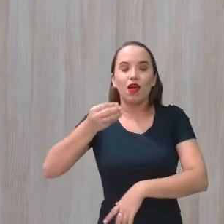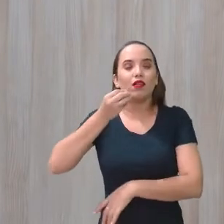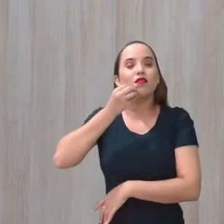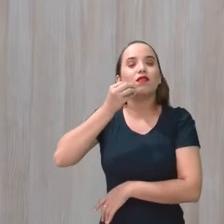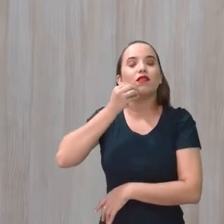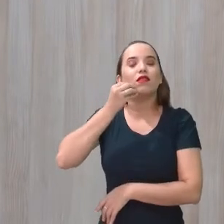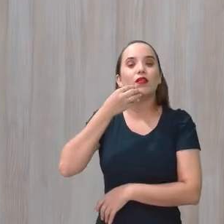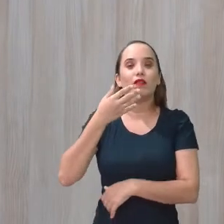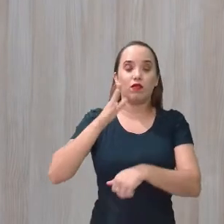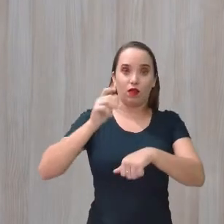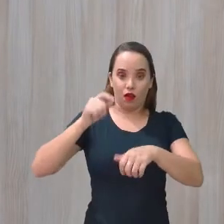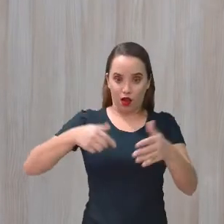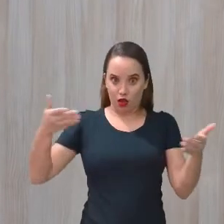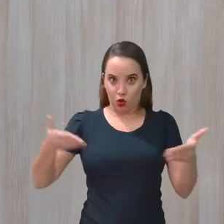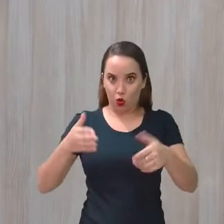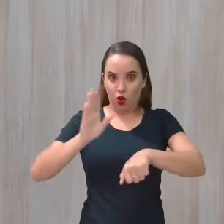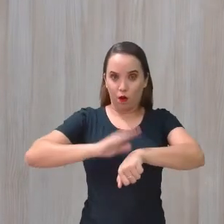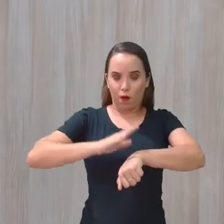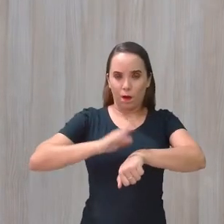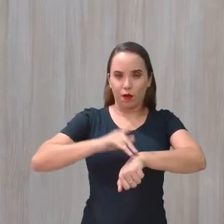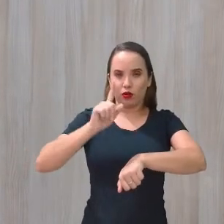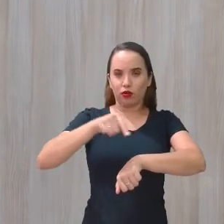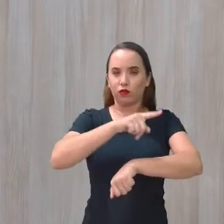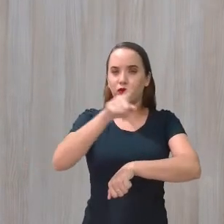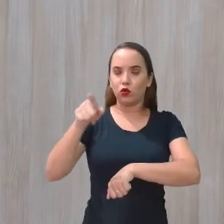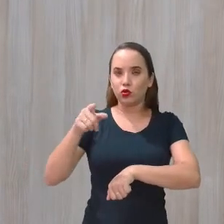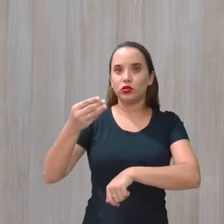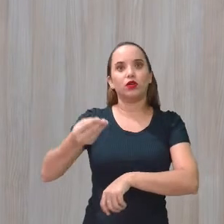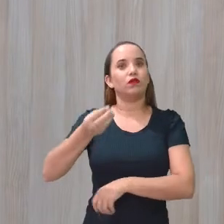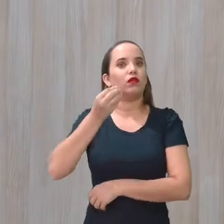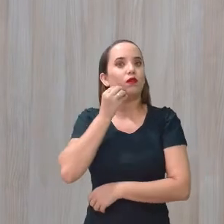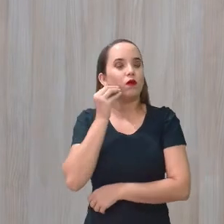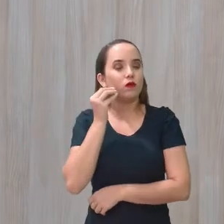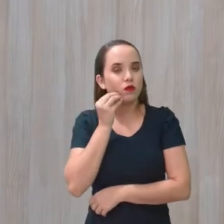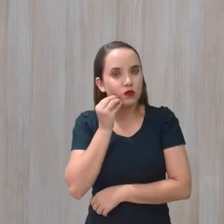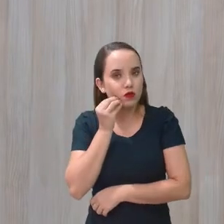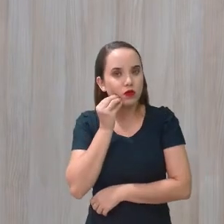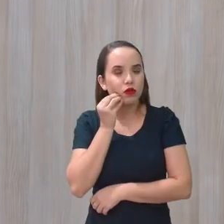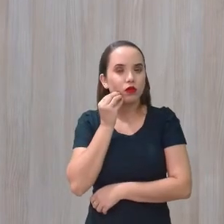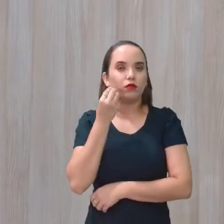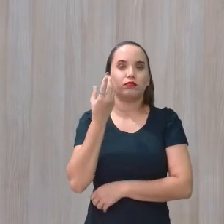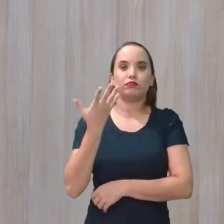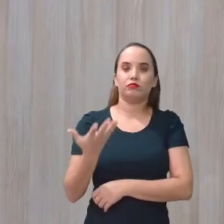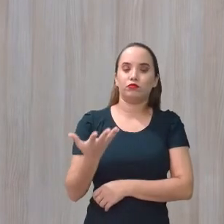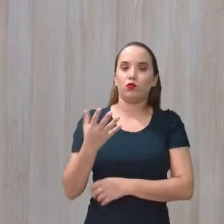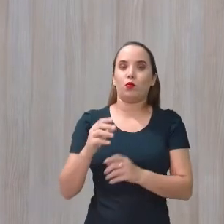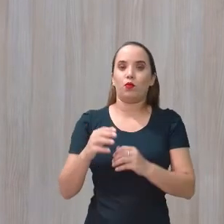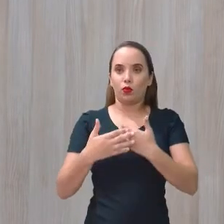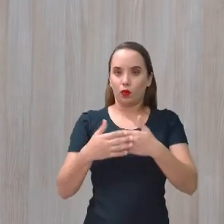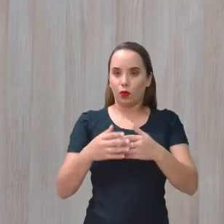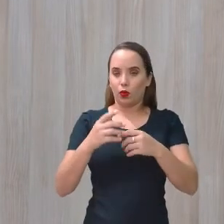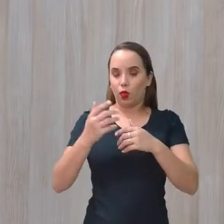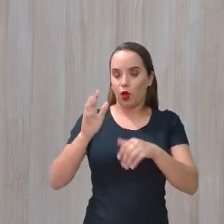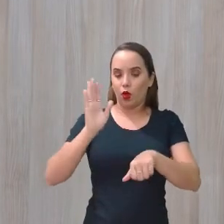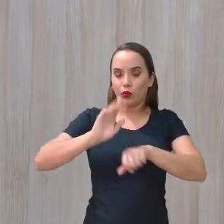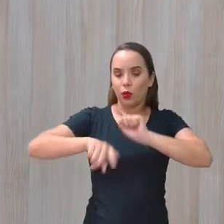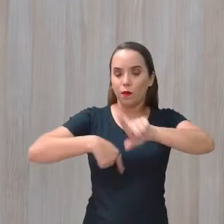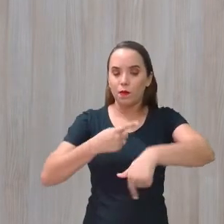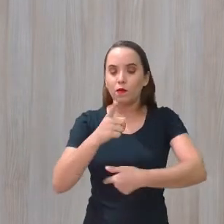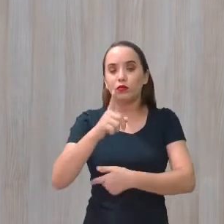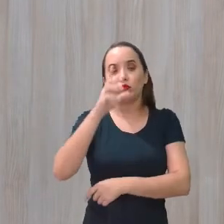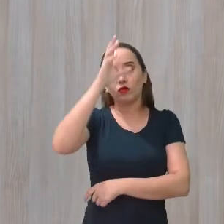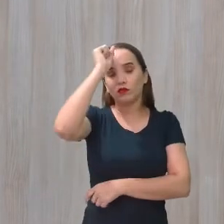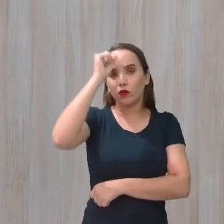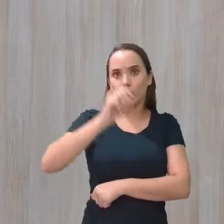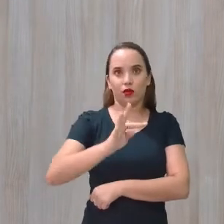está propondo você resolver ou tentar resolver pela tentativa. Quando você aprende uma técnica, é numa outra